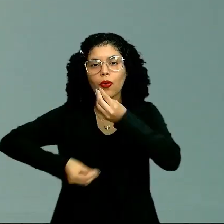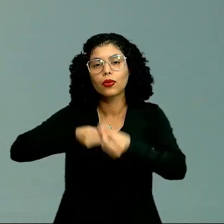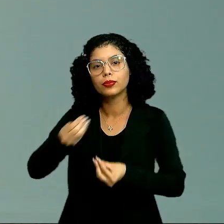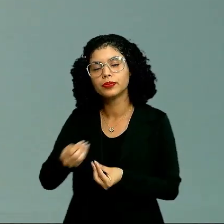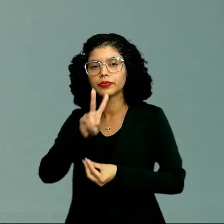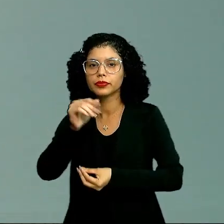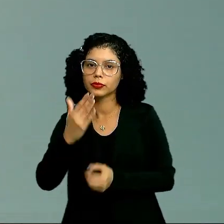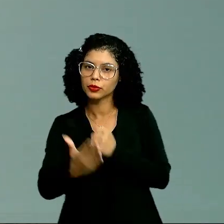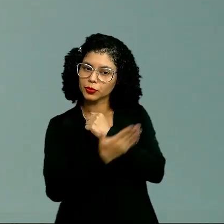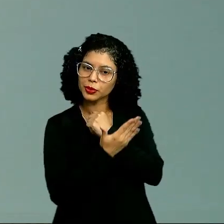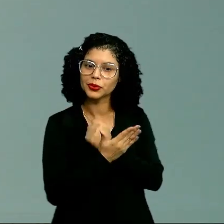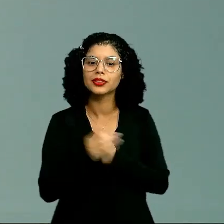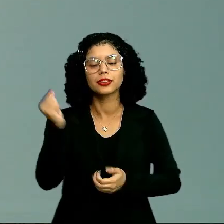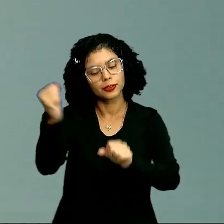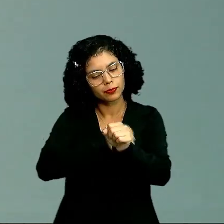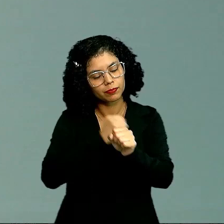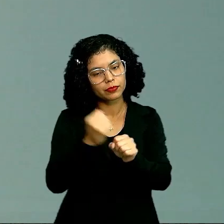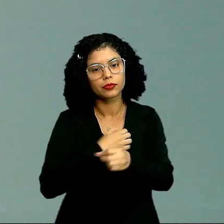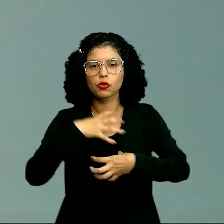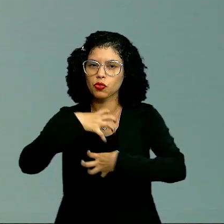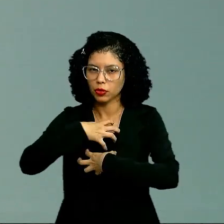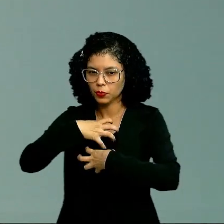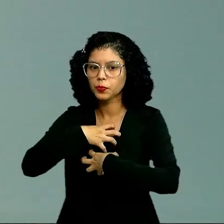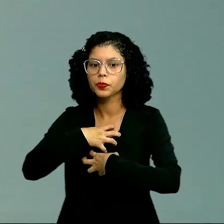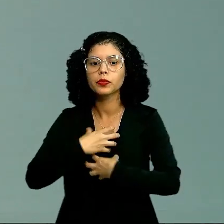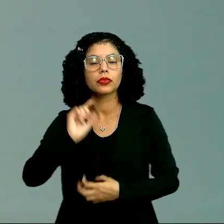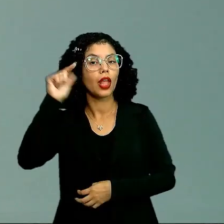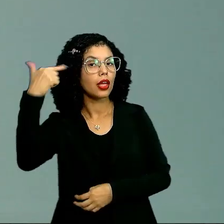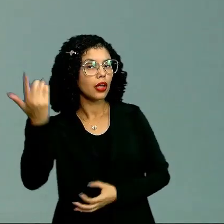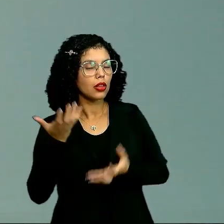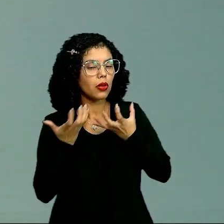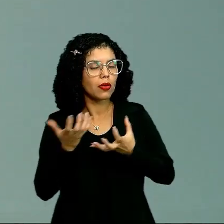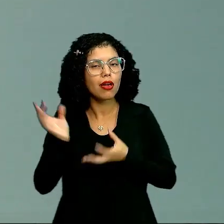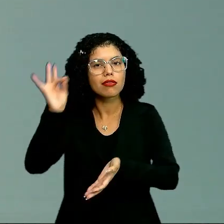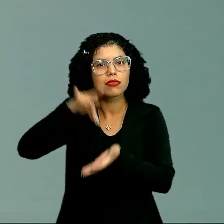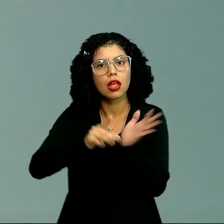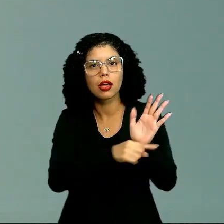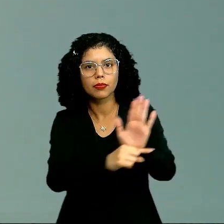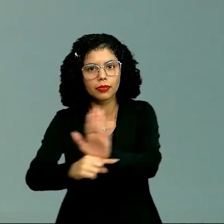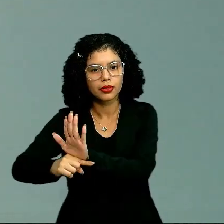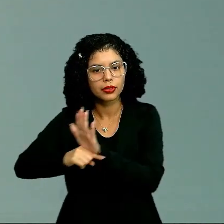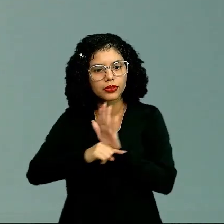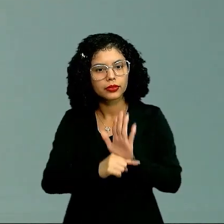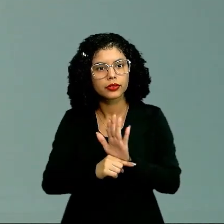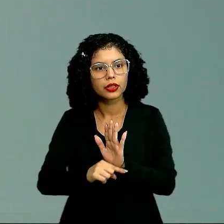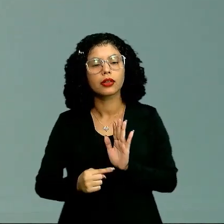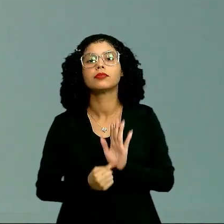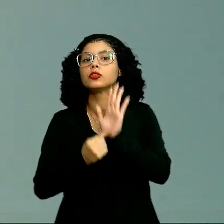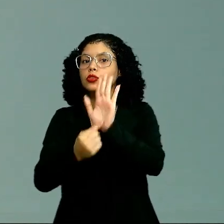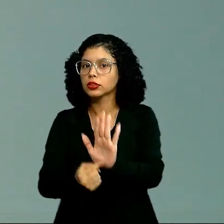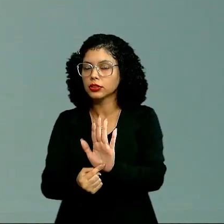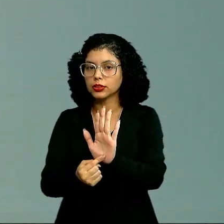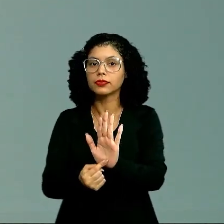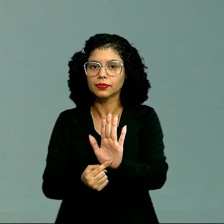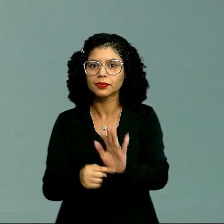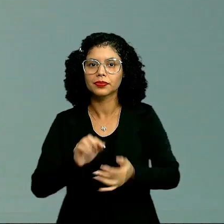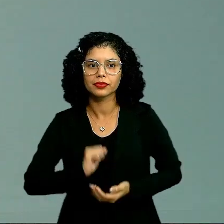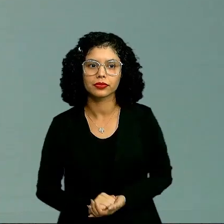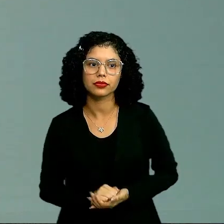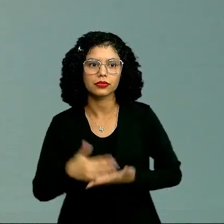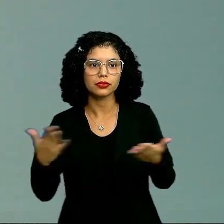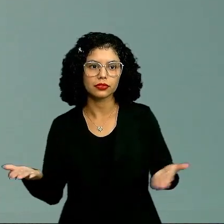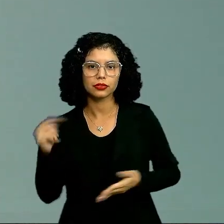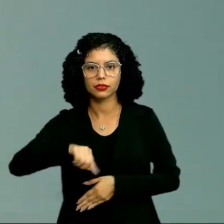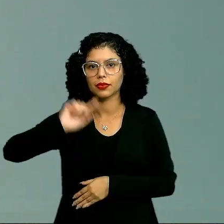ela vai me ajudar na construção do sentido, naquilo que eu quero representar, mostrar, transparecer?